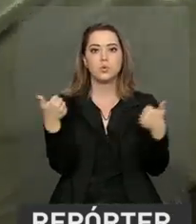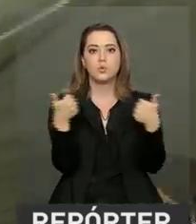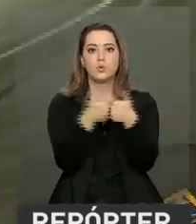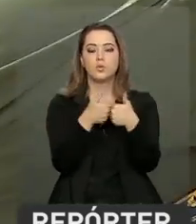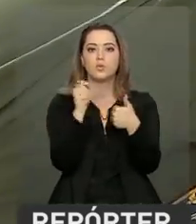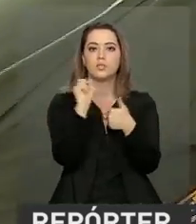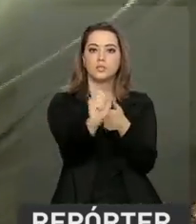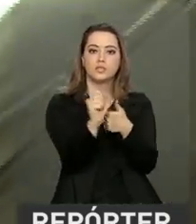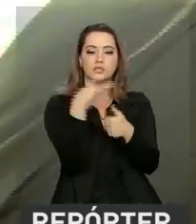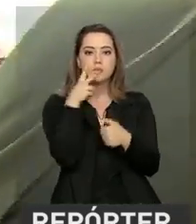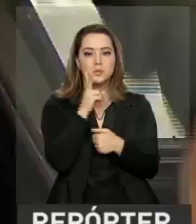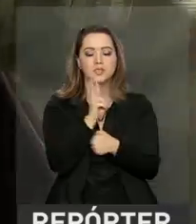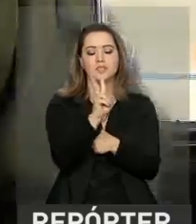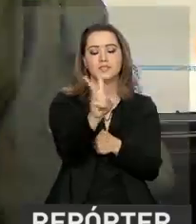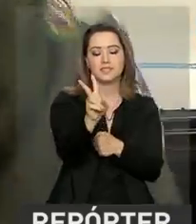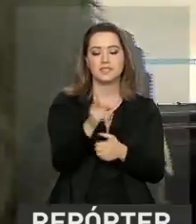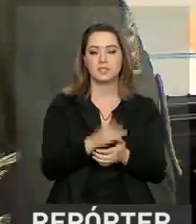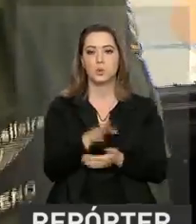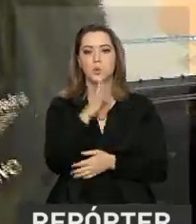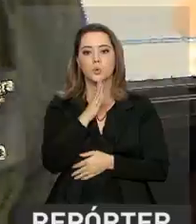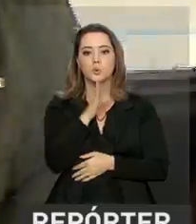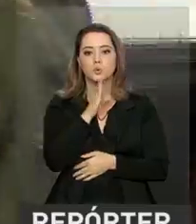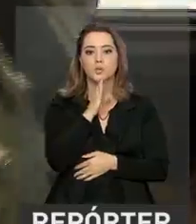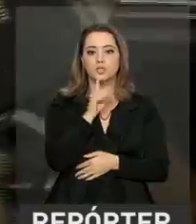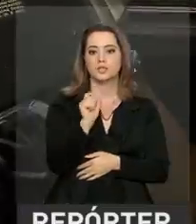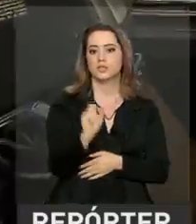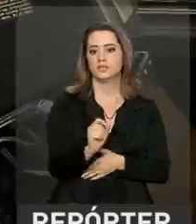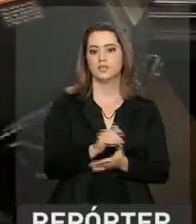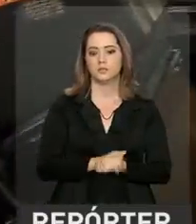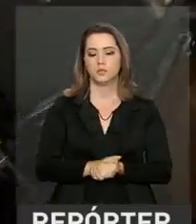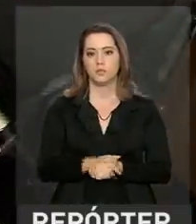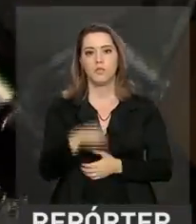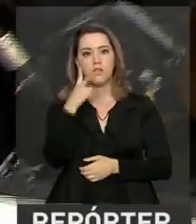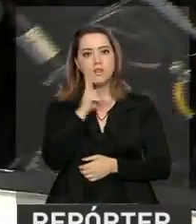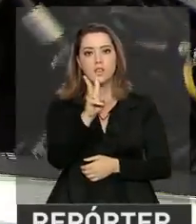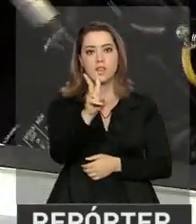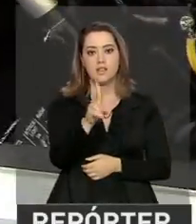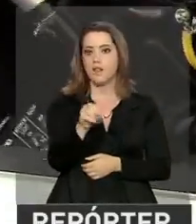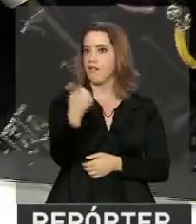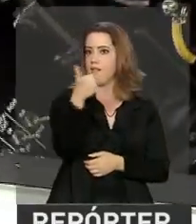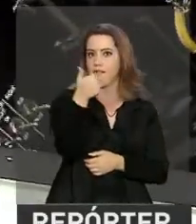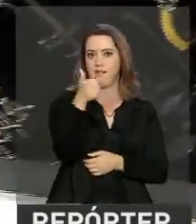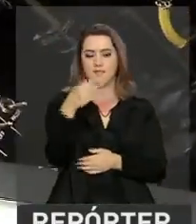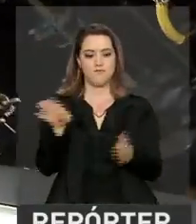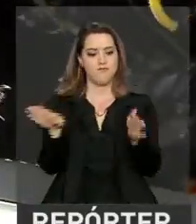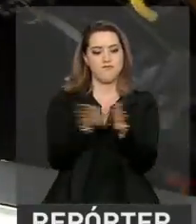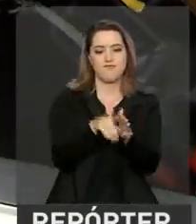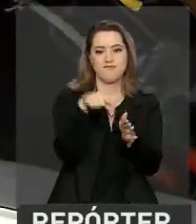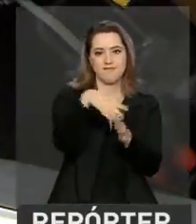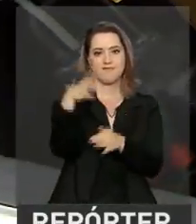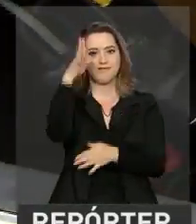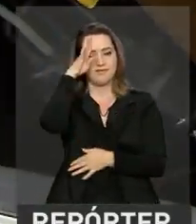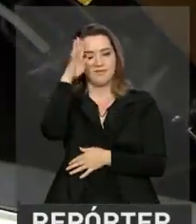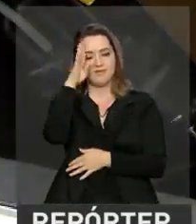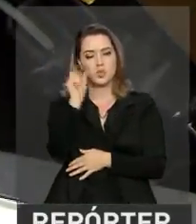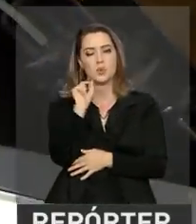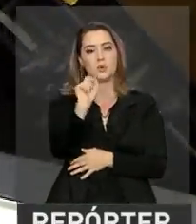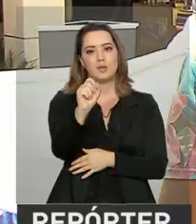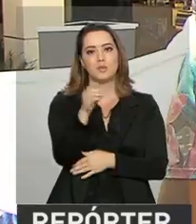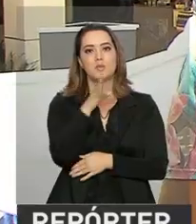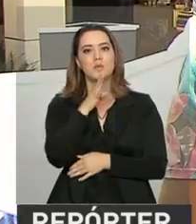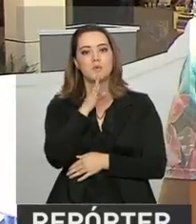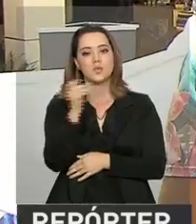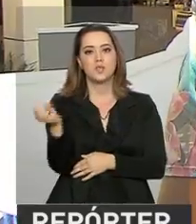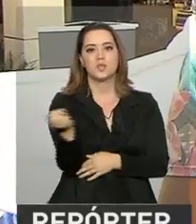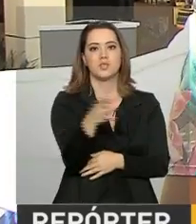últimos dias das férias da filha para visitar a exposição. Elas foram as primeiras a chegar nesta quarta-feira para conhecer o novo caça.